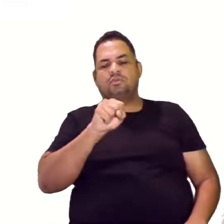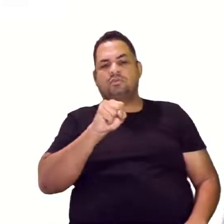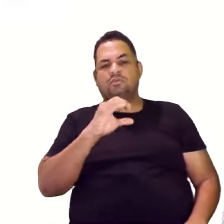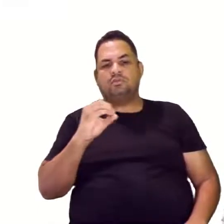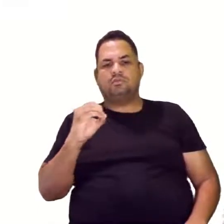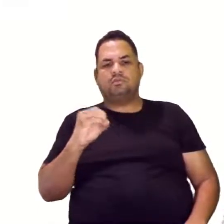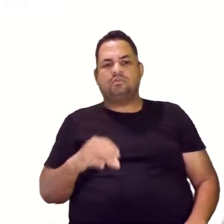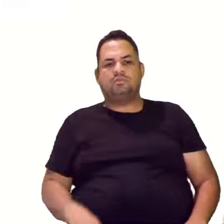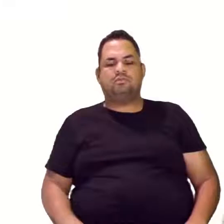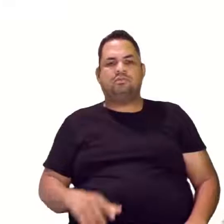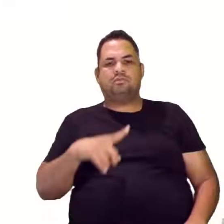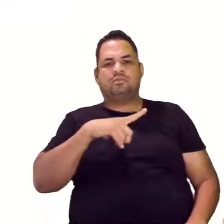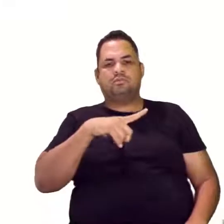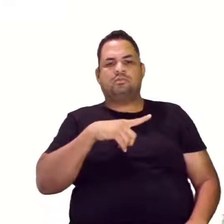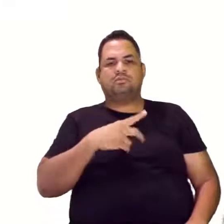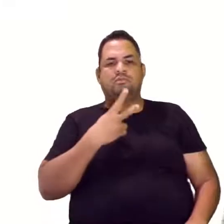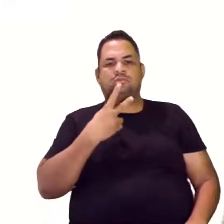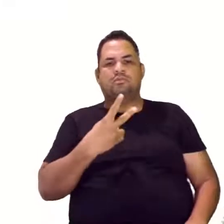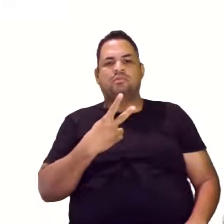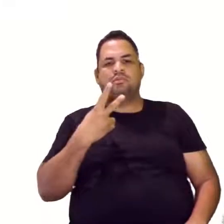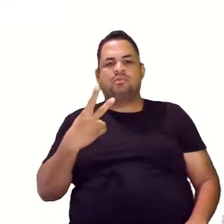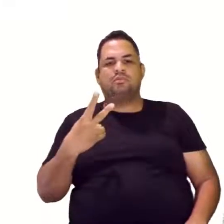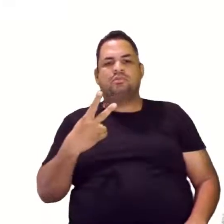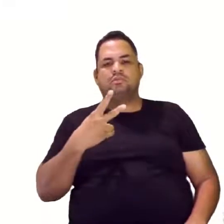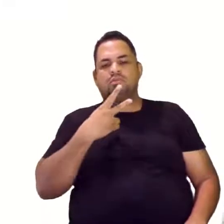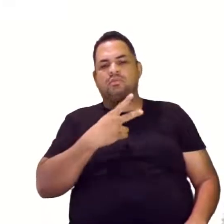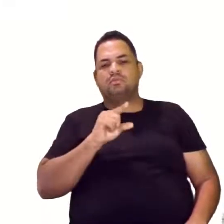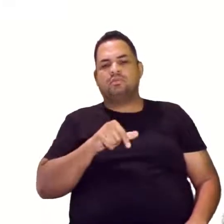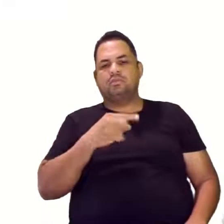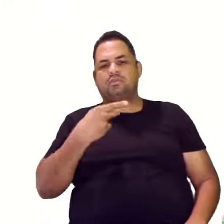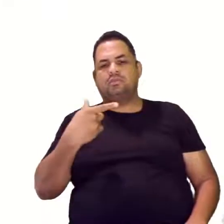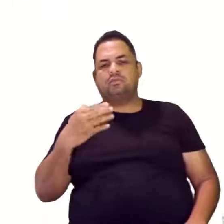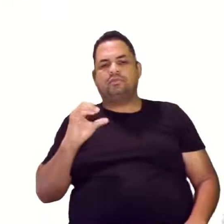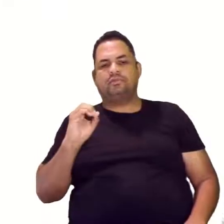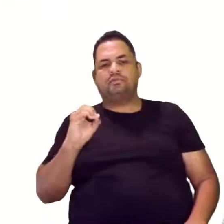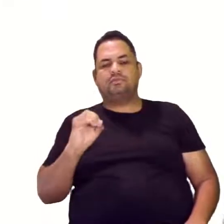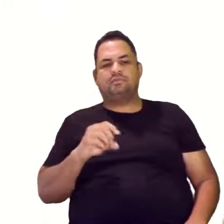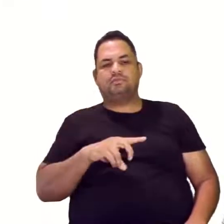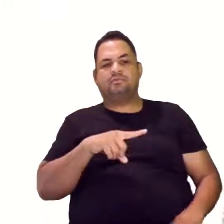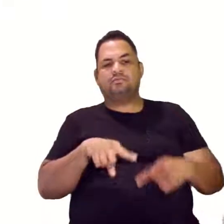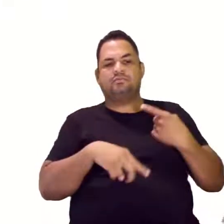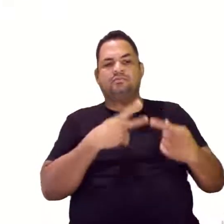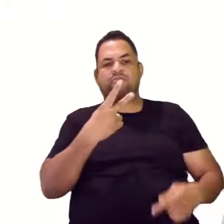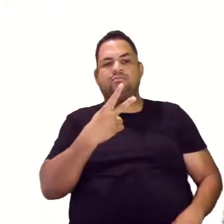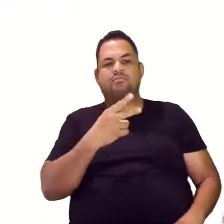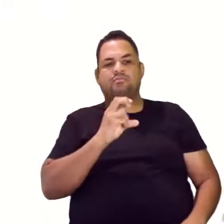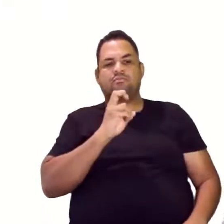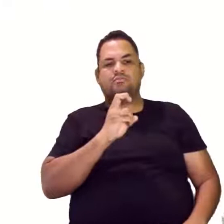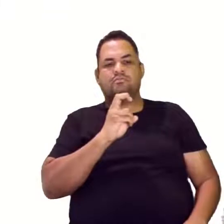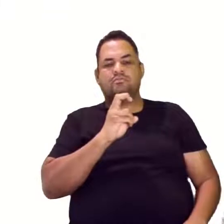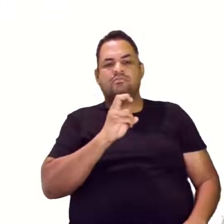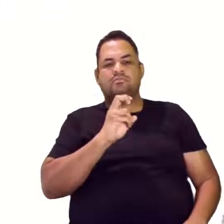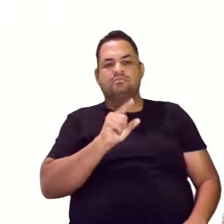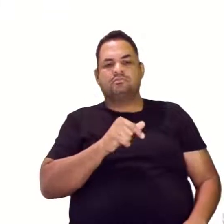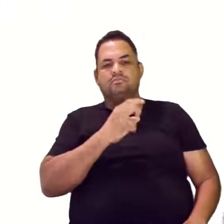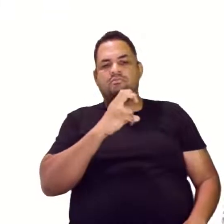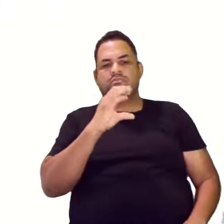2,80. Muito bem. Então, temos aí 2,20. Depois o 2, eu tenho os